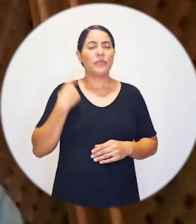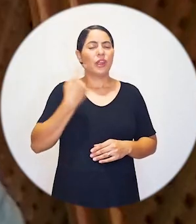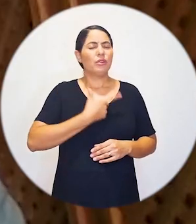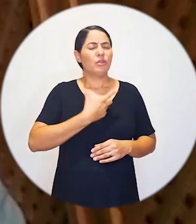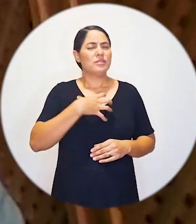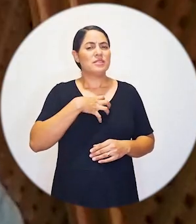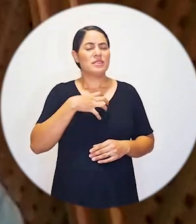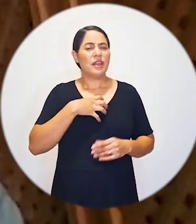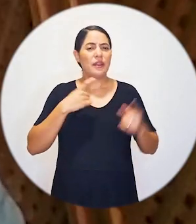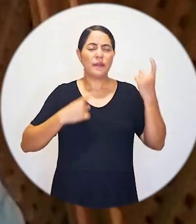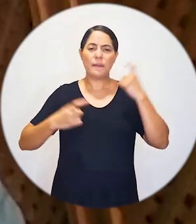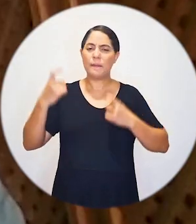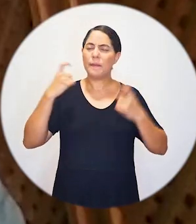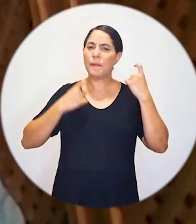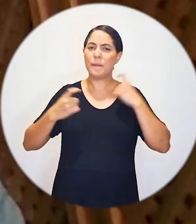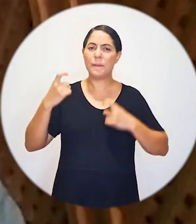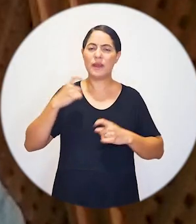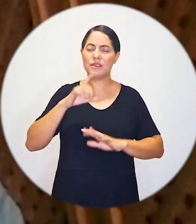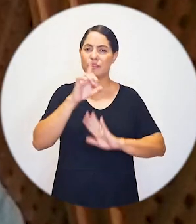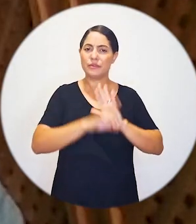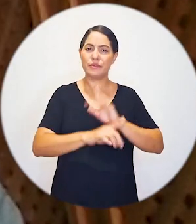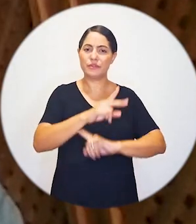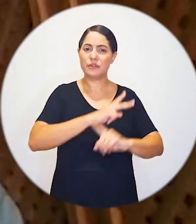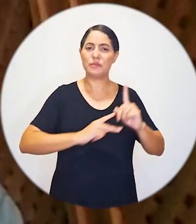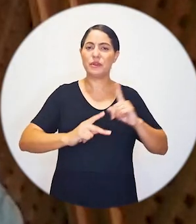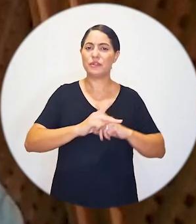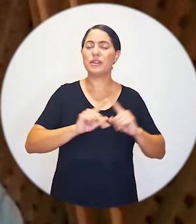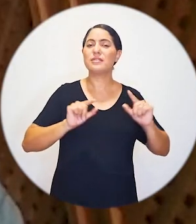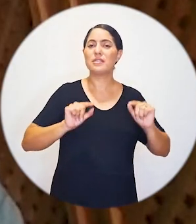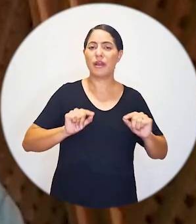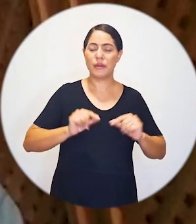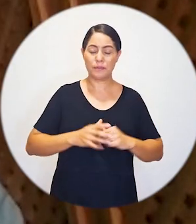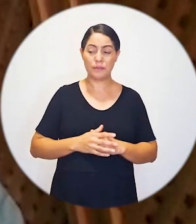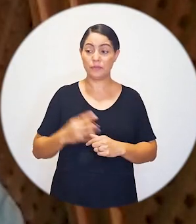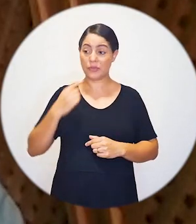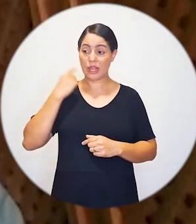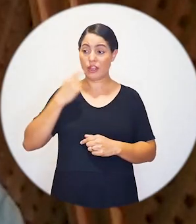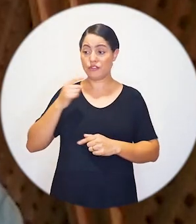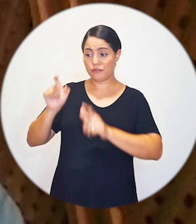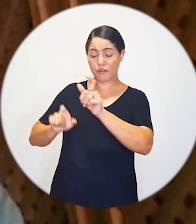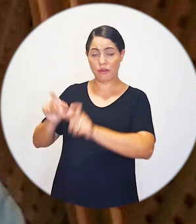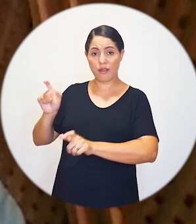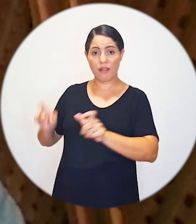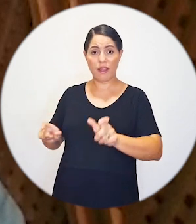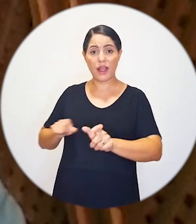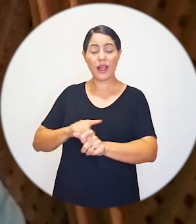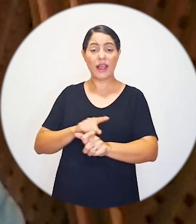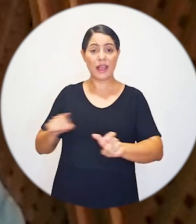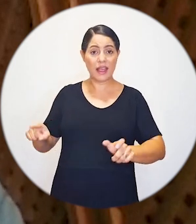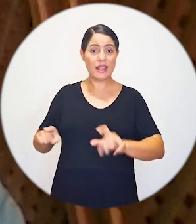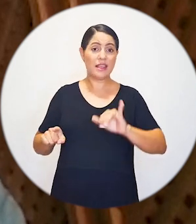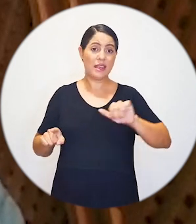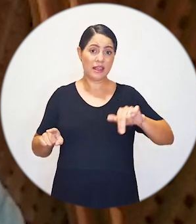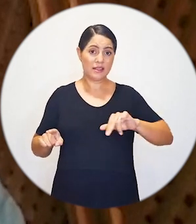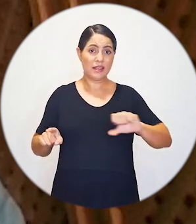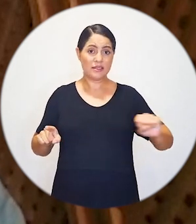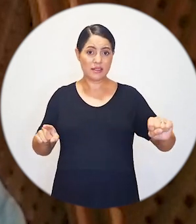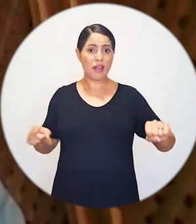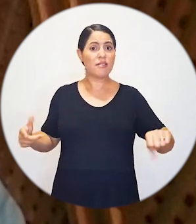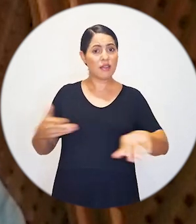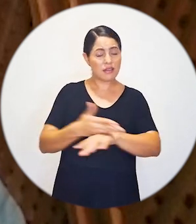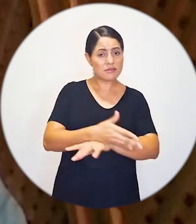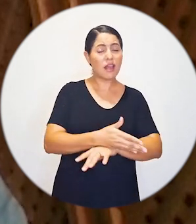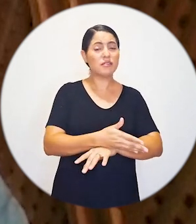Uma das grandes preocupações da Comissão Nacional de Direito Previdenciário é facilitar o acesso do advogado aos canais de atendimento do